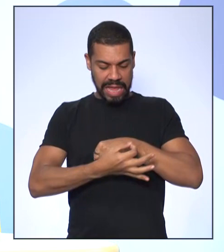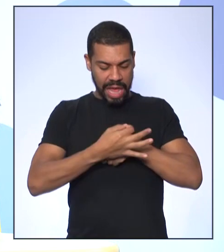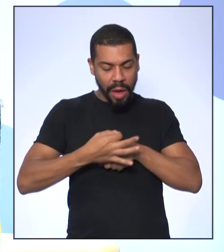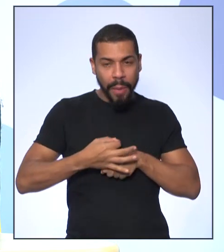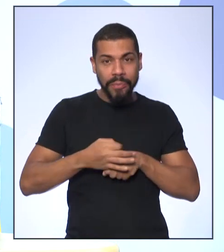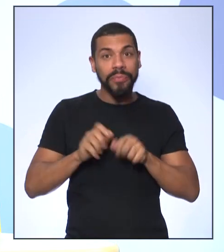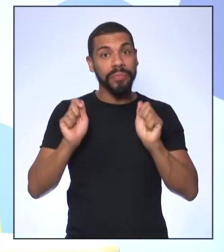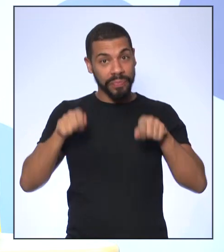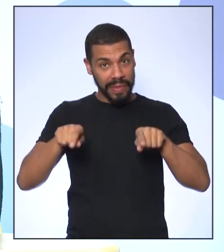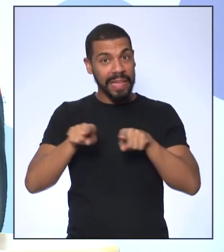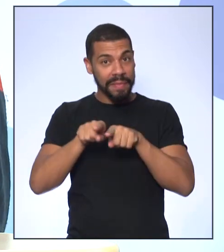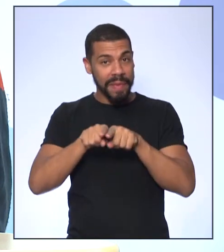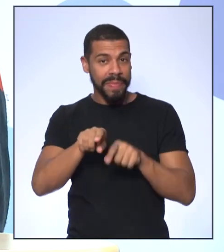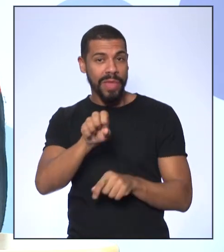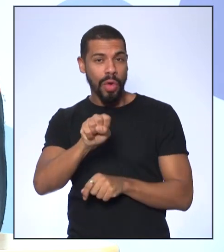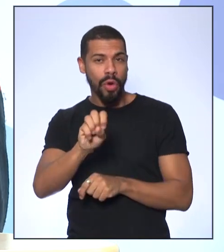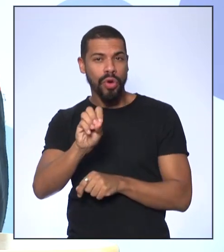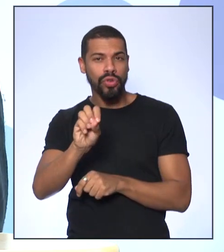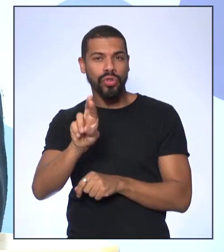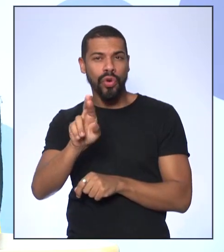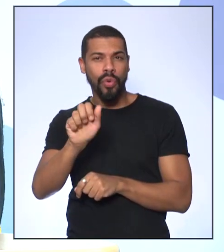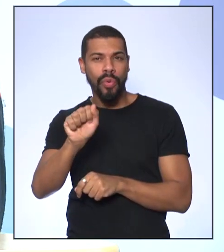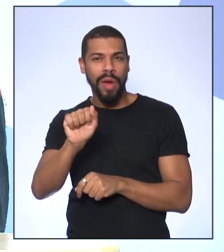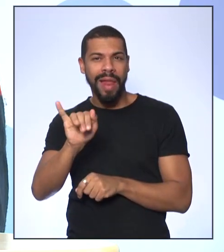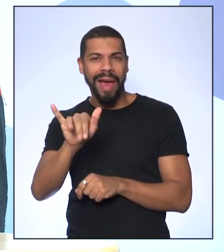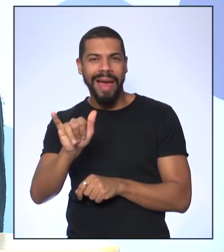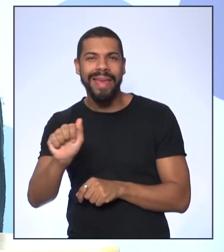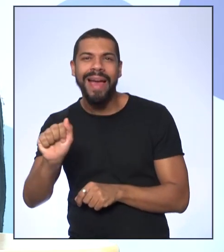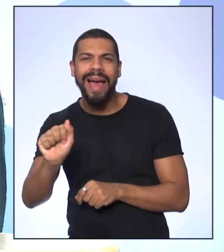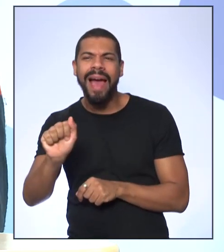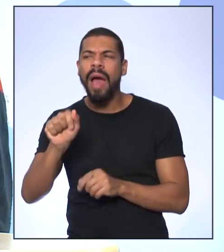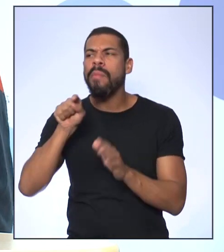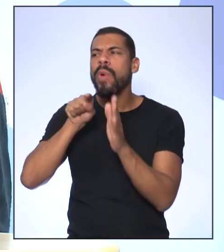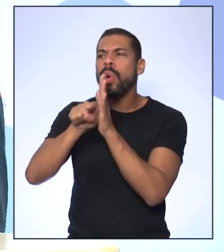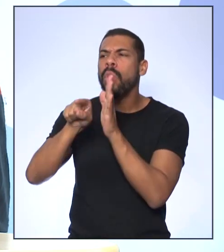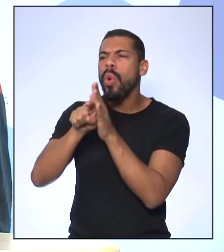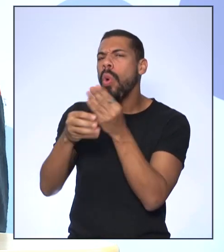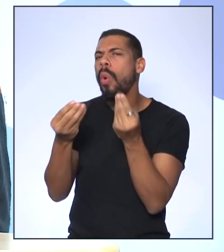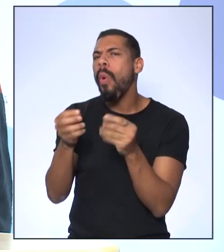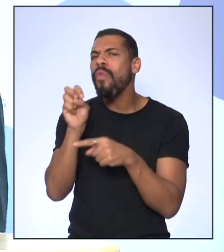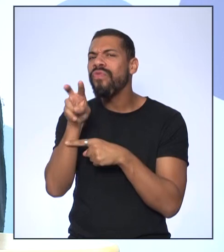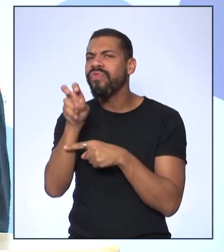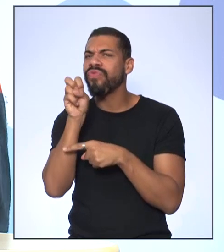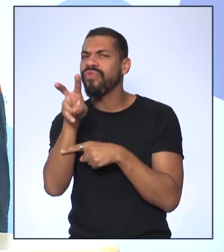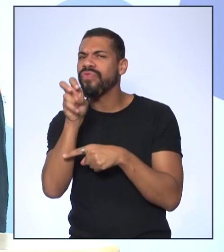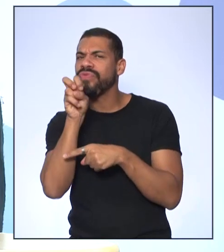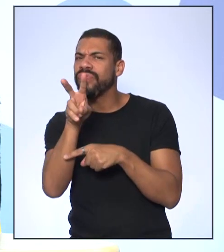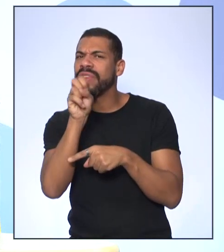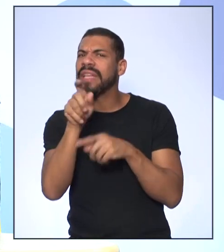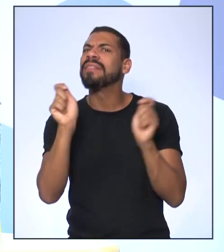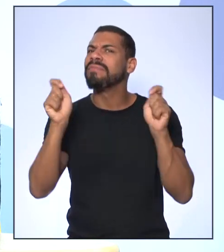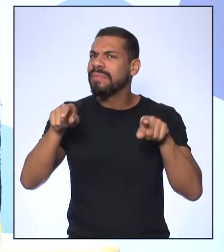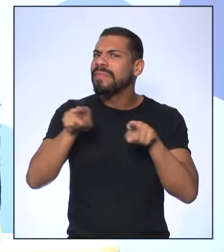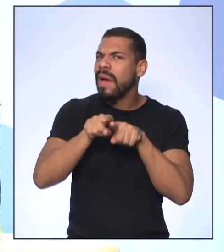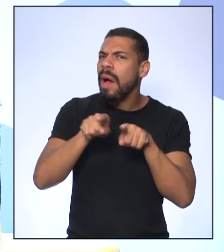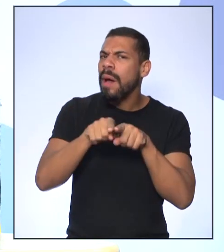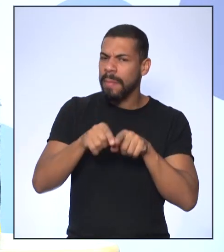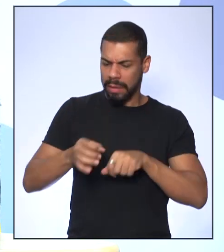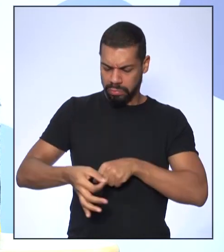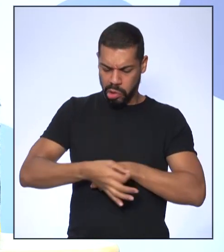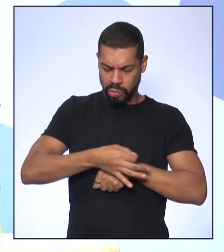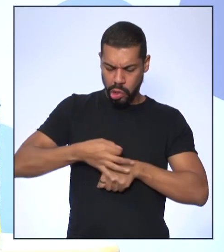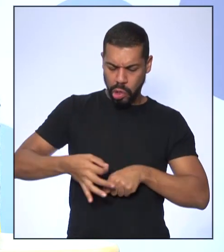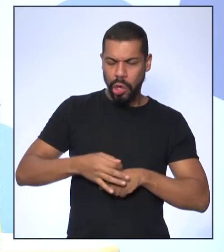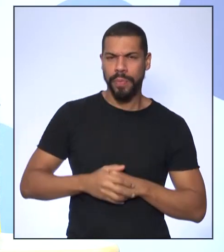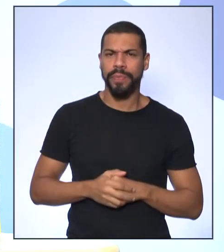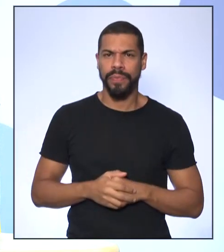se, se o vírus, né, seja o Covid ou outro vírus, é um tipo de célula. O Luiz aqui está pedindo